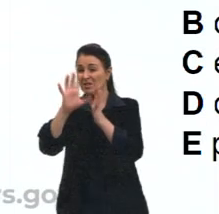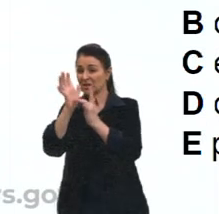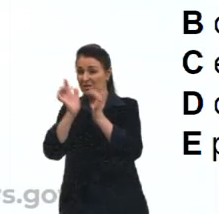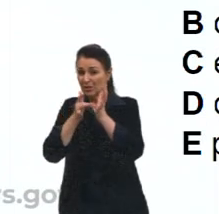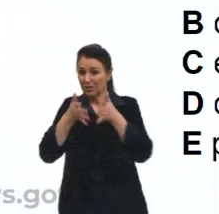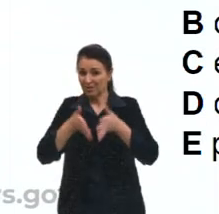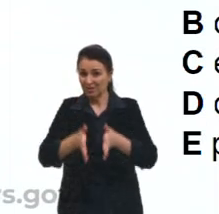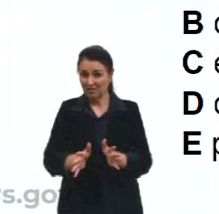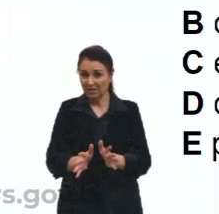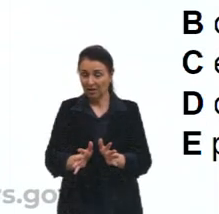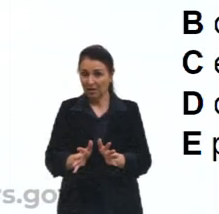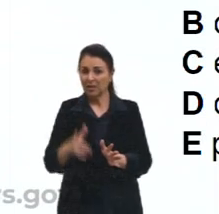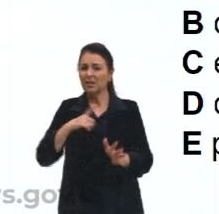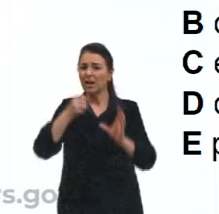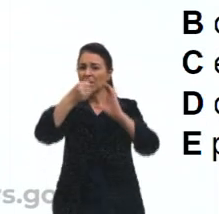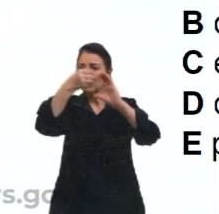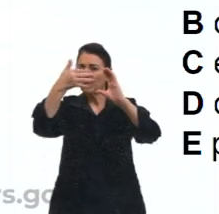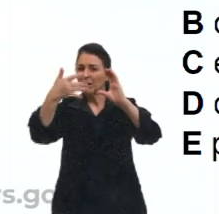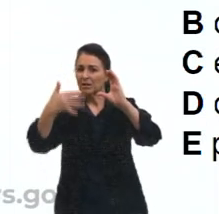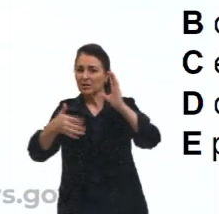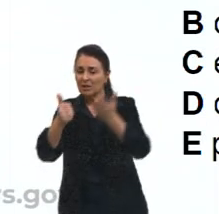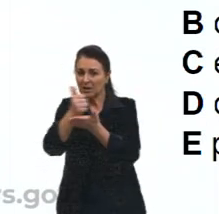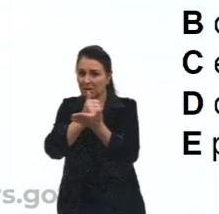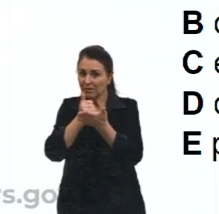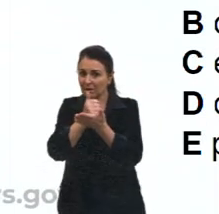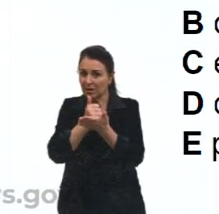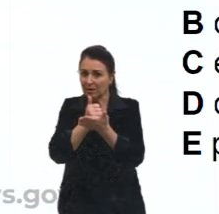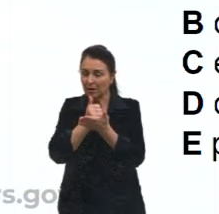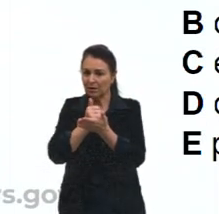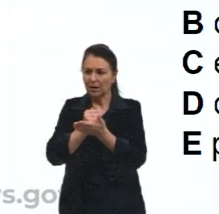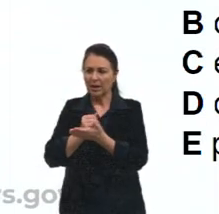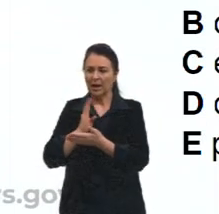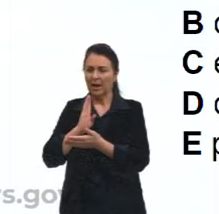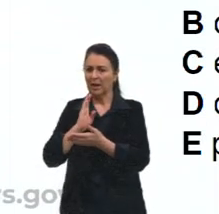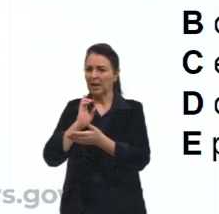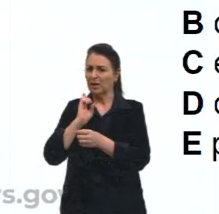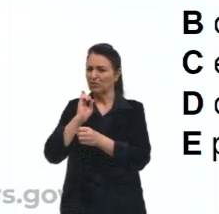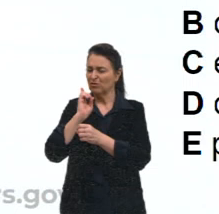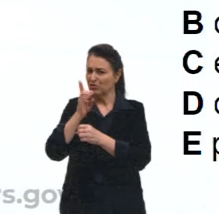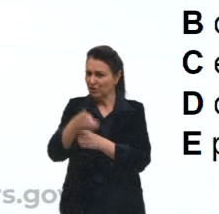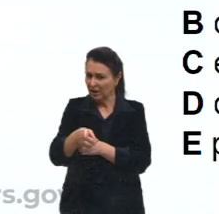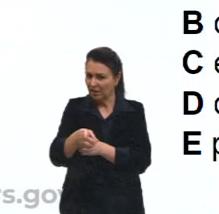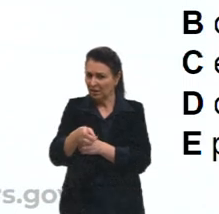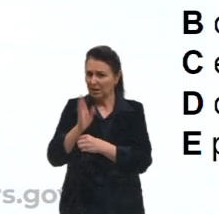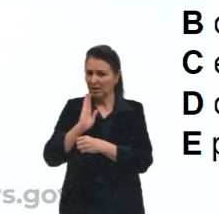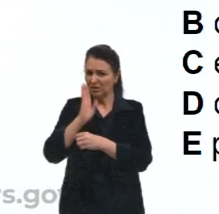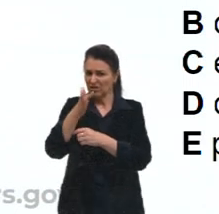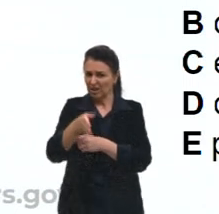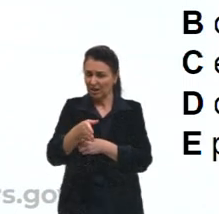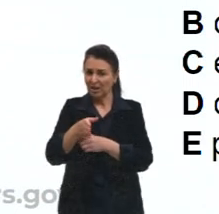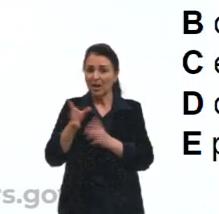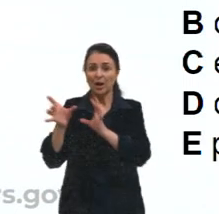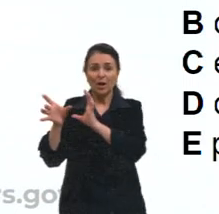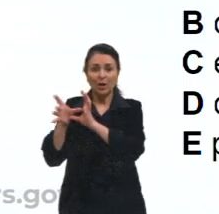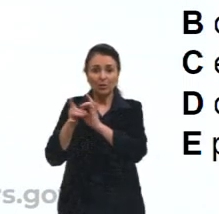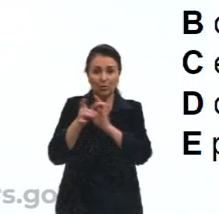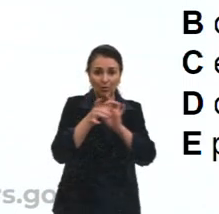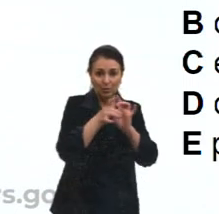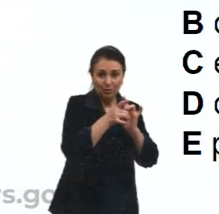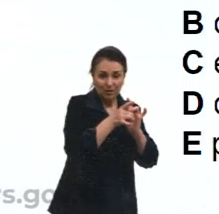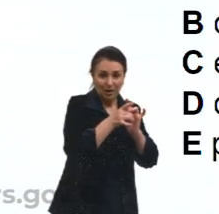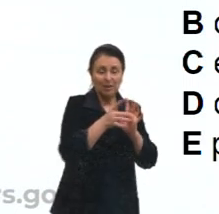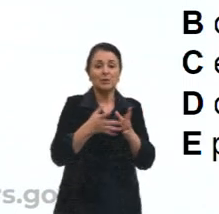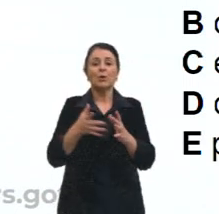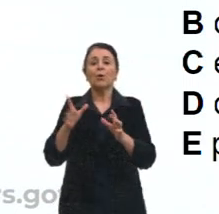pode ser caracterizada fundamentalmente como direta naquele contexto energencia do sistema de